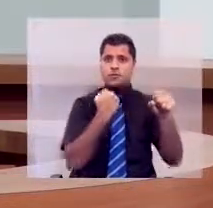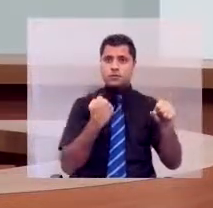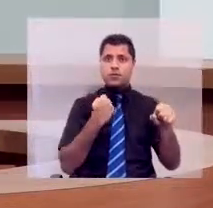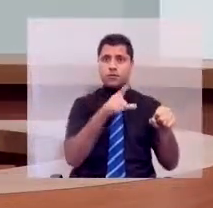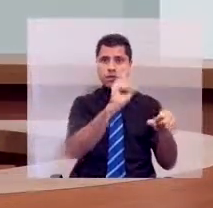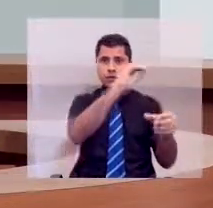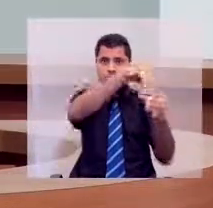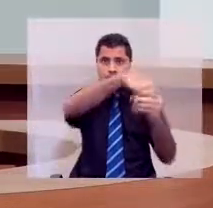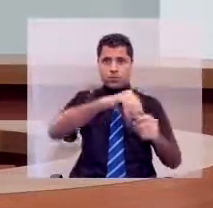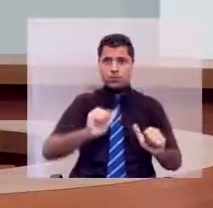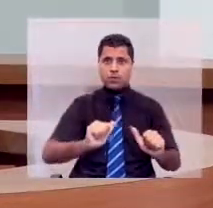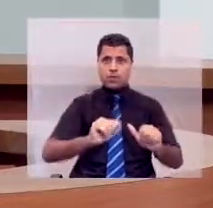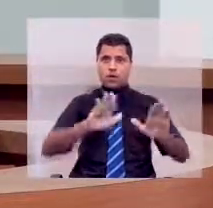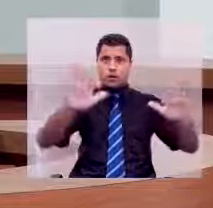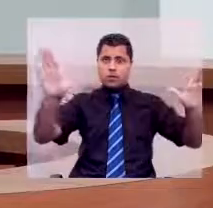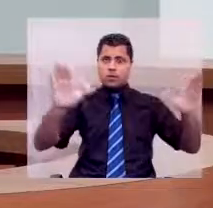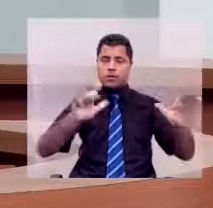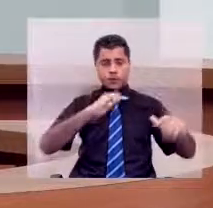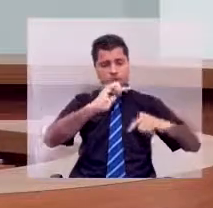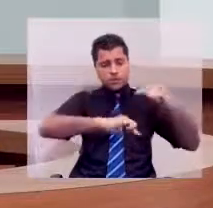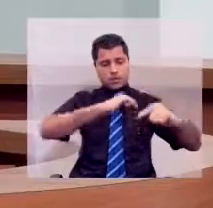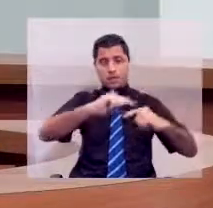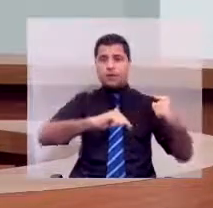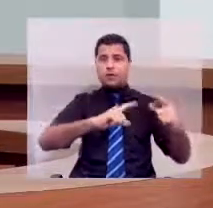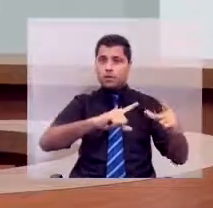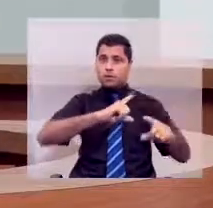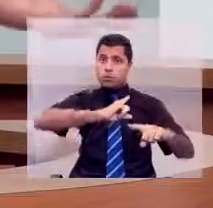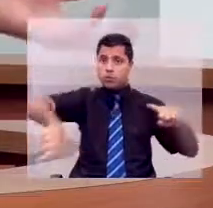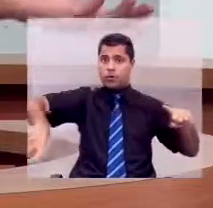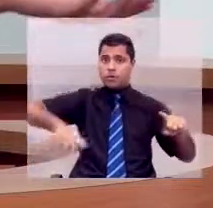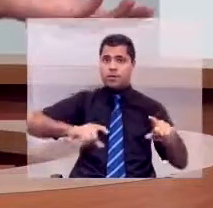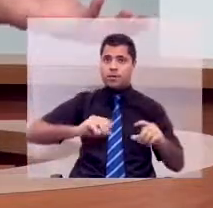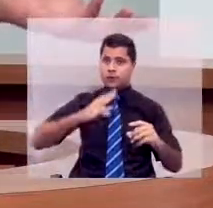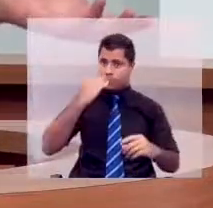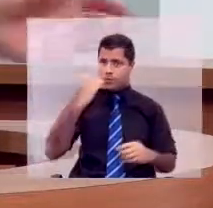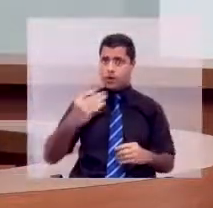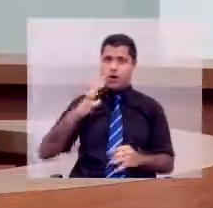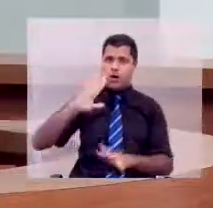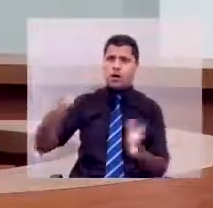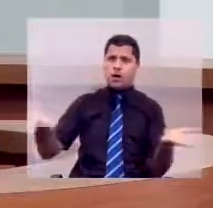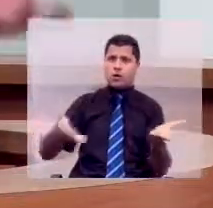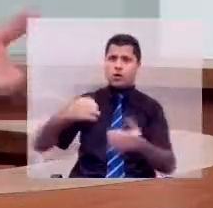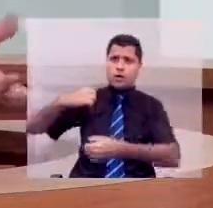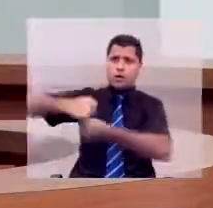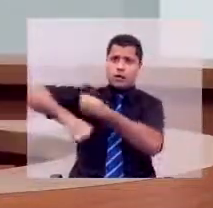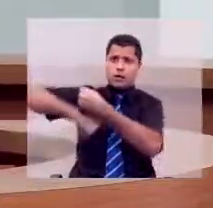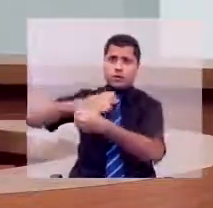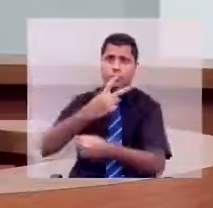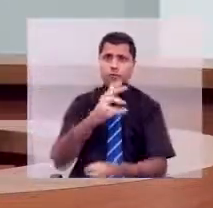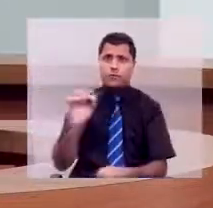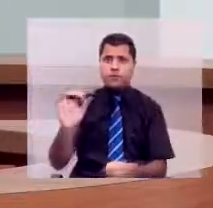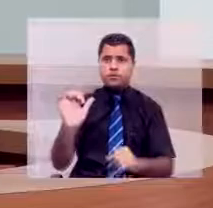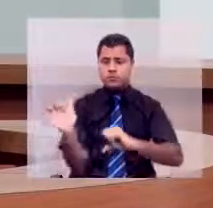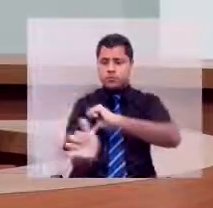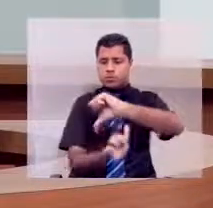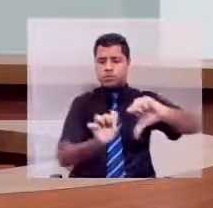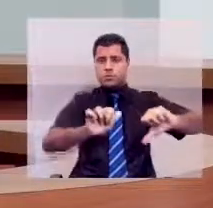no Aeroporto Internacional de Cumbica. 20 anos depois, muita coisa mudou, a